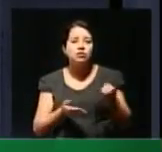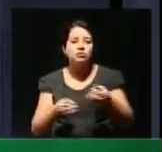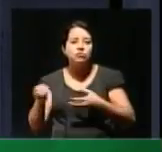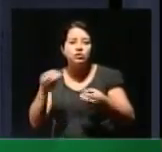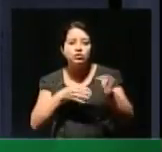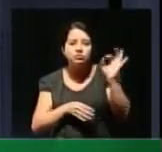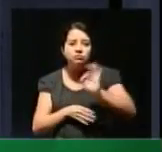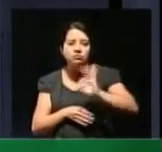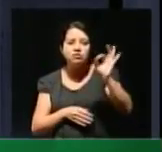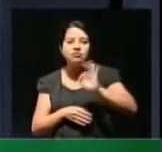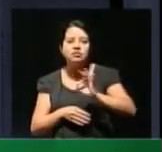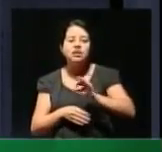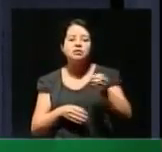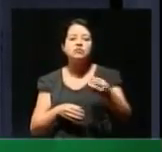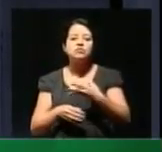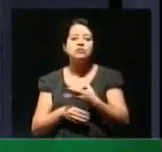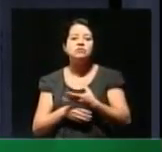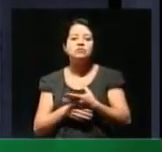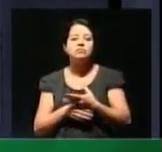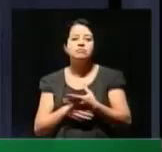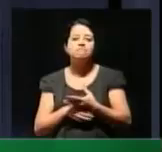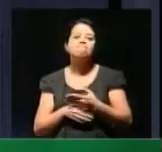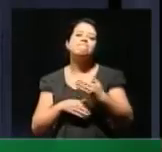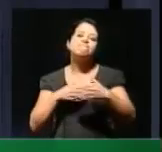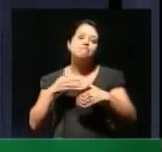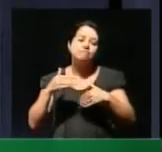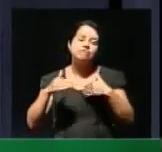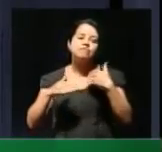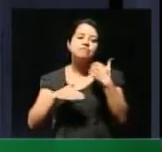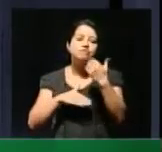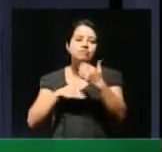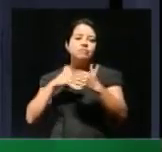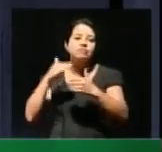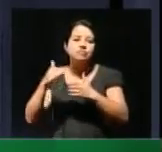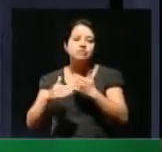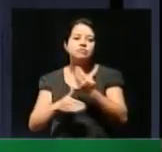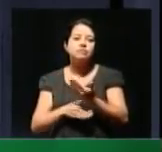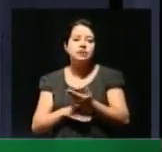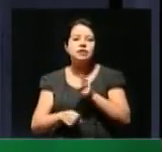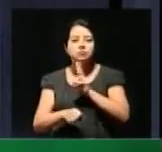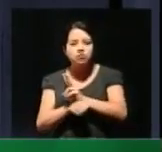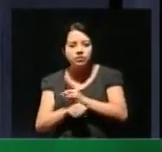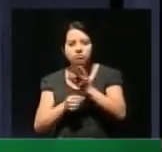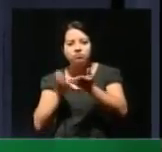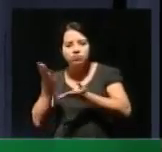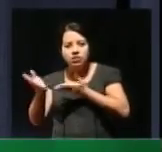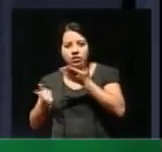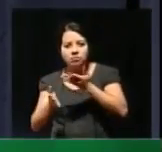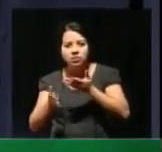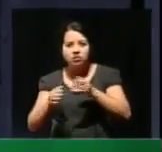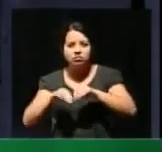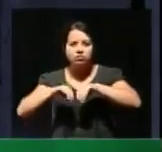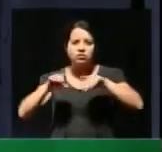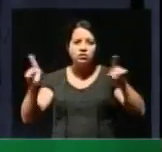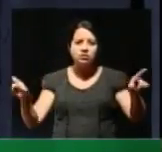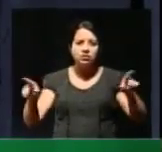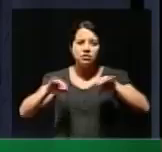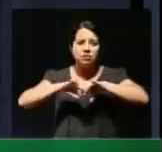alguns dados novos que saíram. E cada vez mais prevenção e tratamento não podem ser desligados um do outro. Próximo.